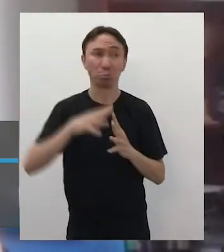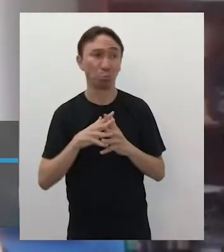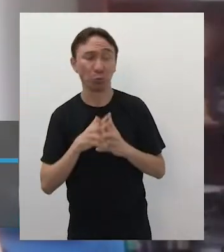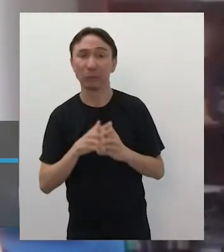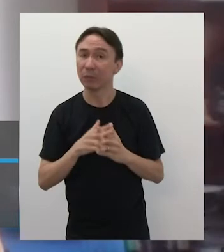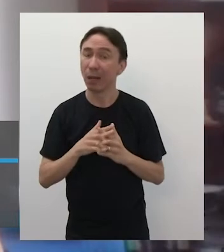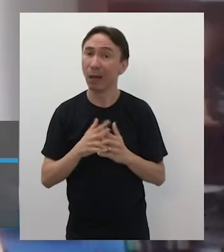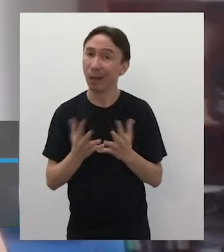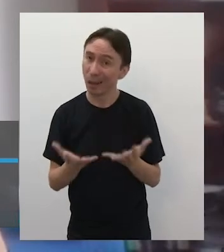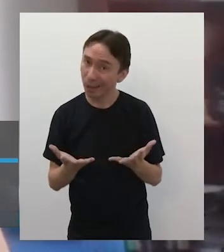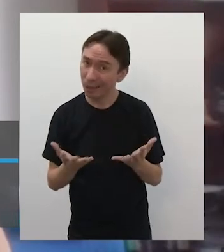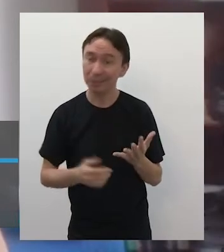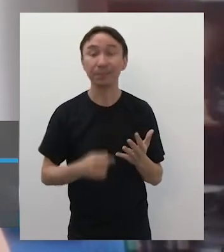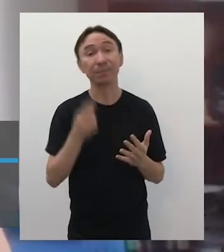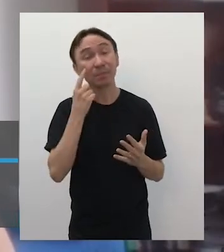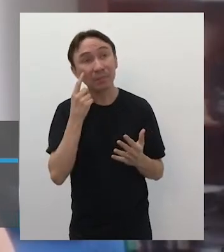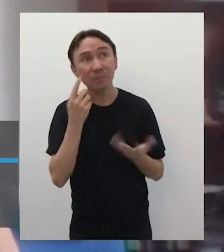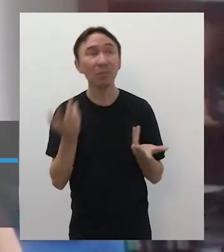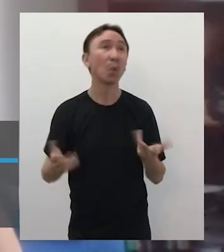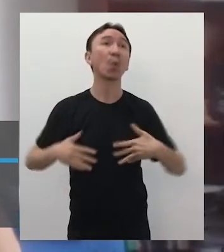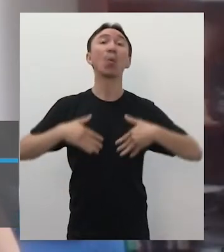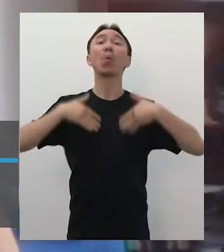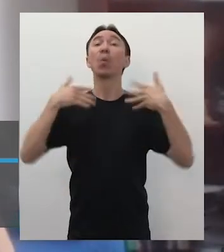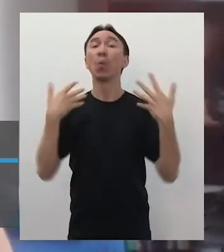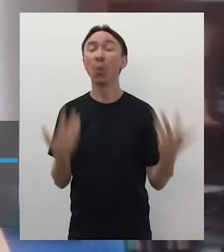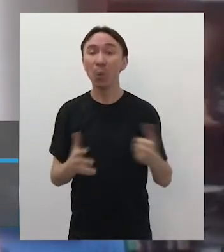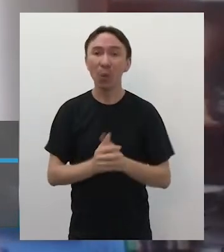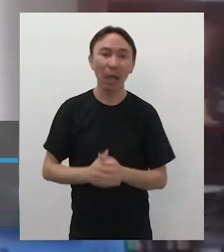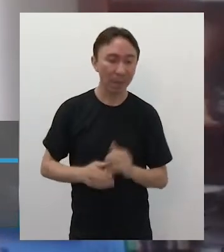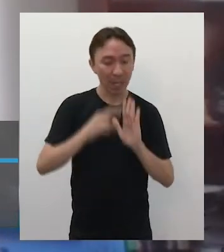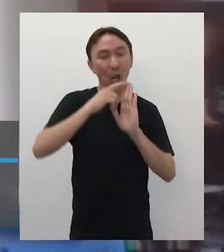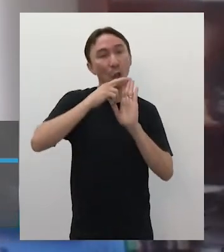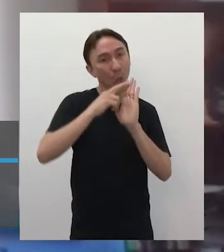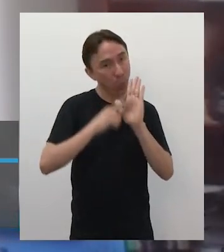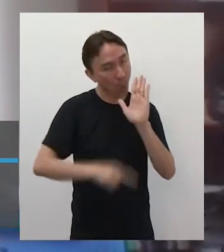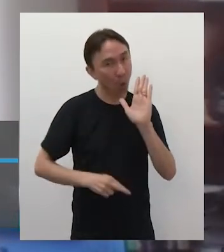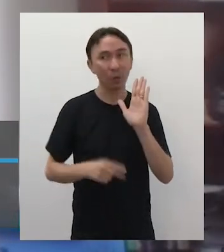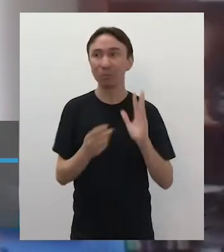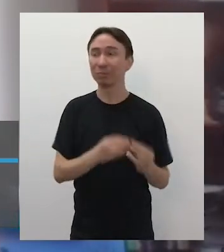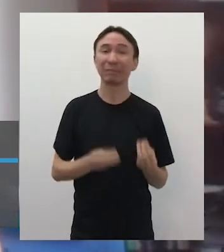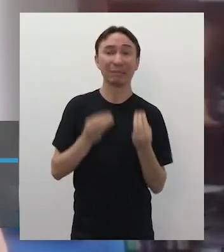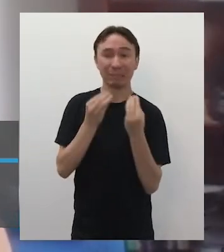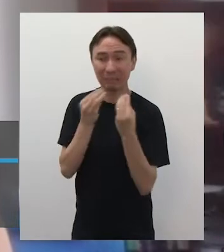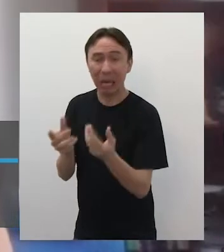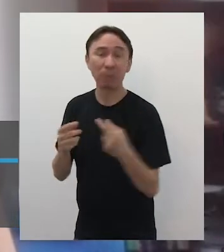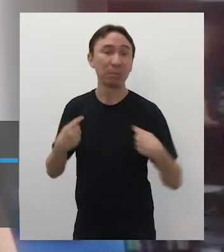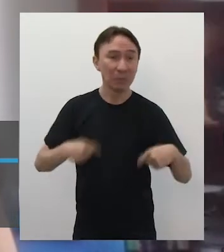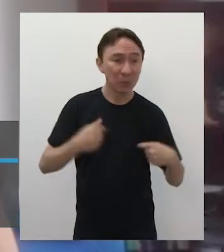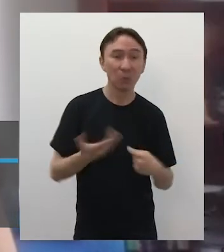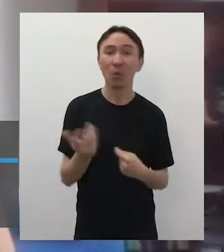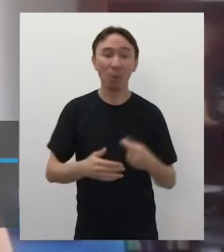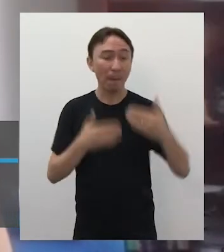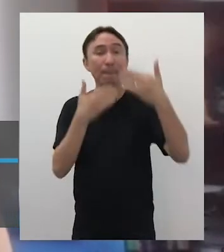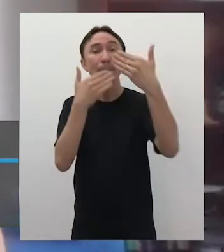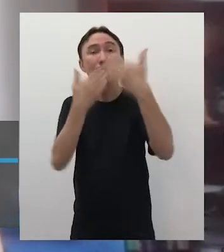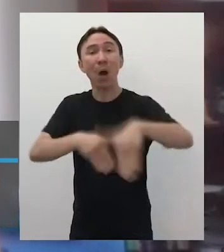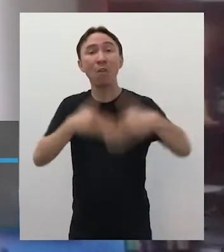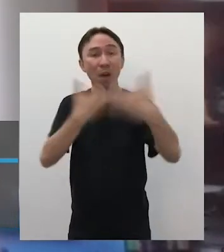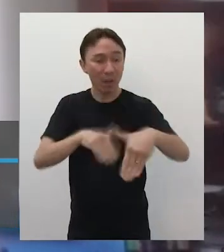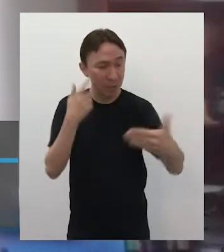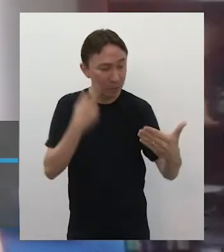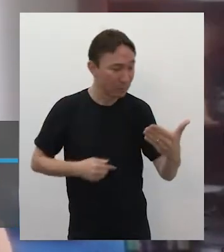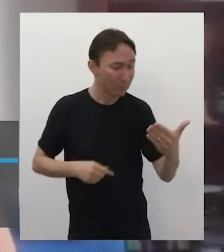da organização do tempo. Então, se a gente está prevendo aí que a gente vai demorar 1 hora para fazer aquela atividade, talvez a